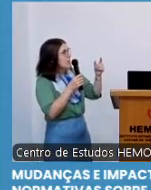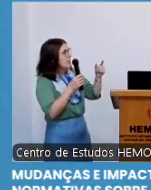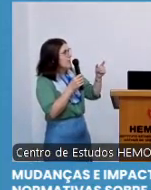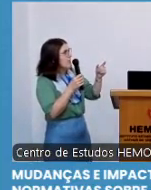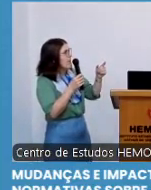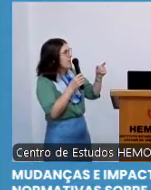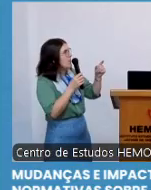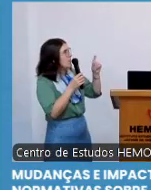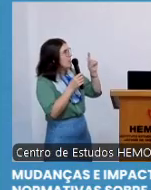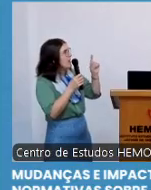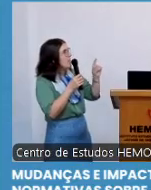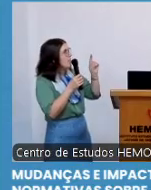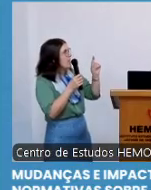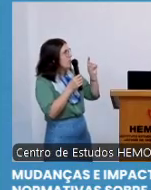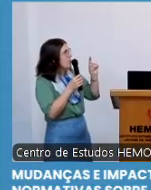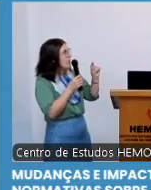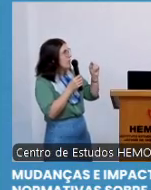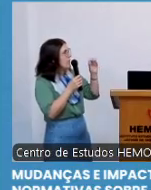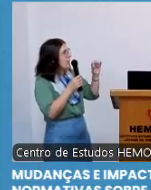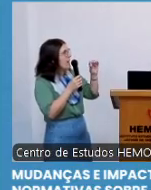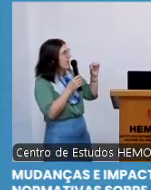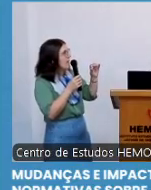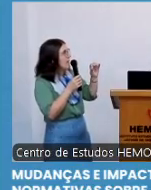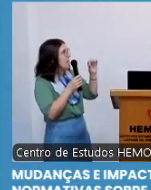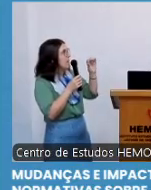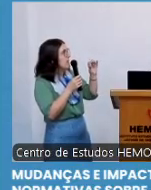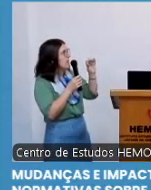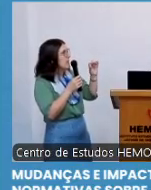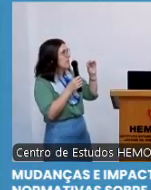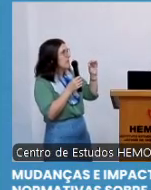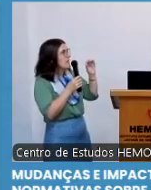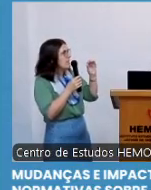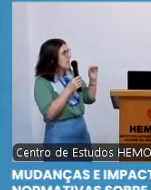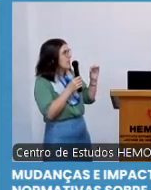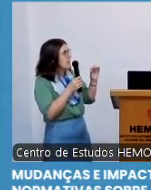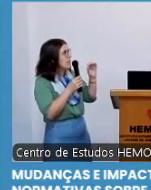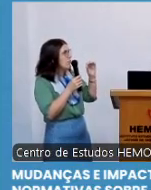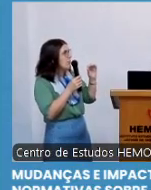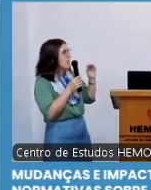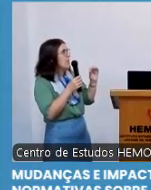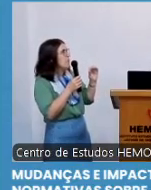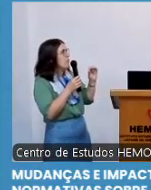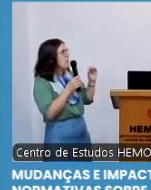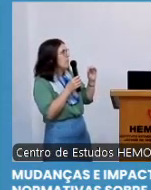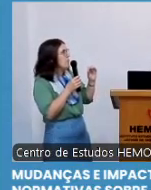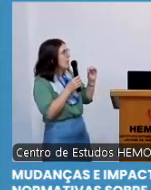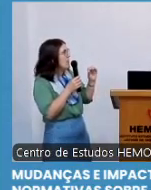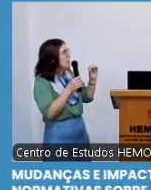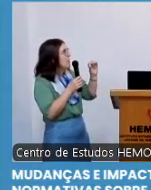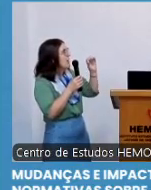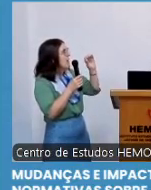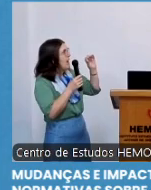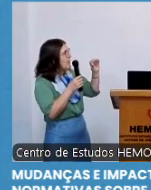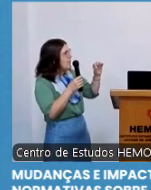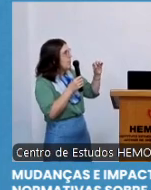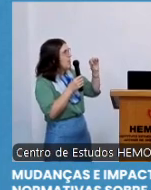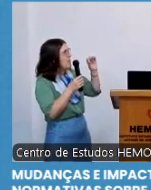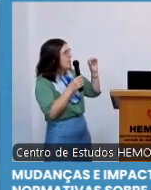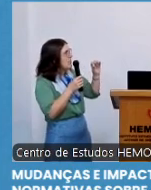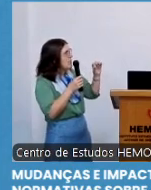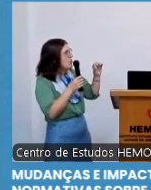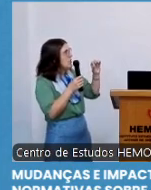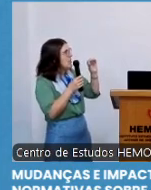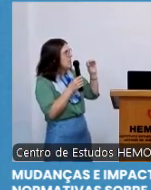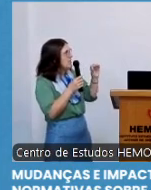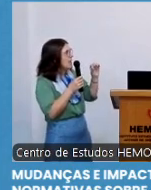sobre o ressarcimento, tem um artigo que fala que tem que estar especificado no termo de consentimento as